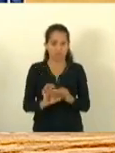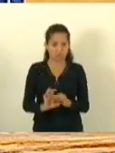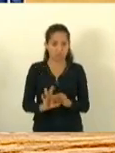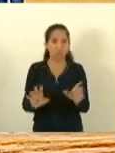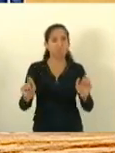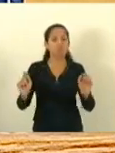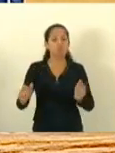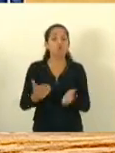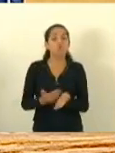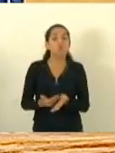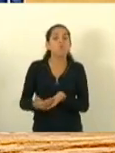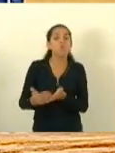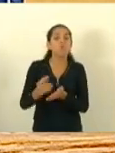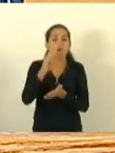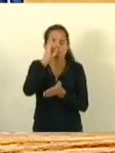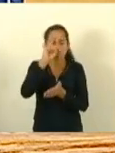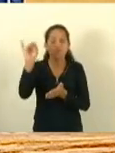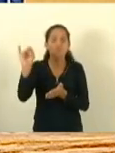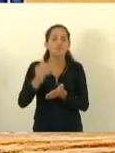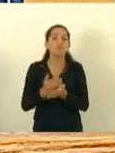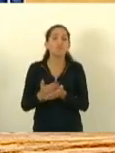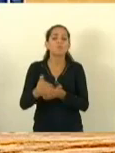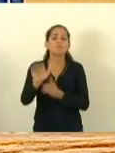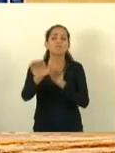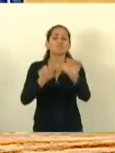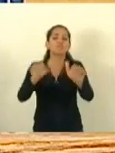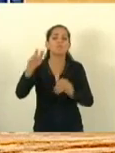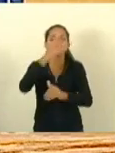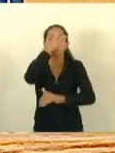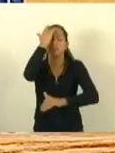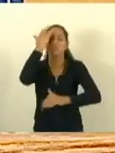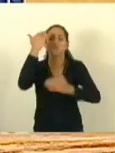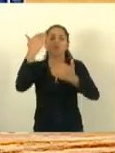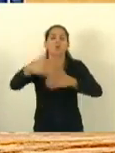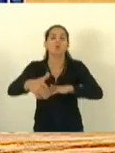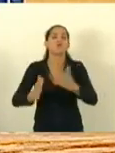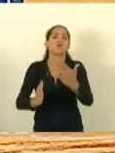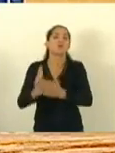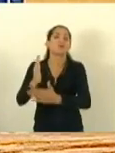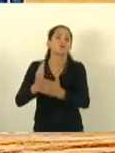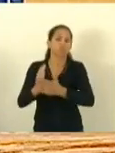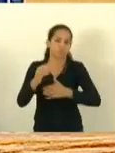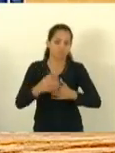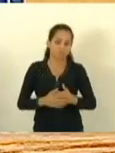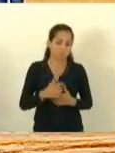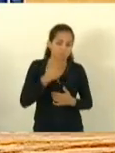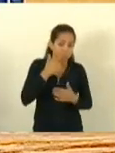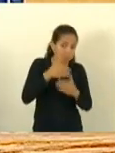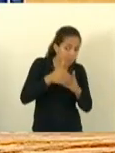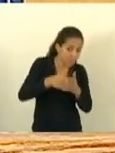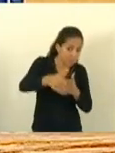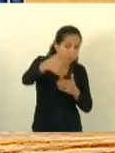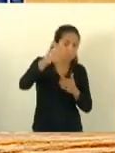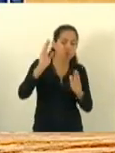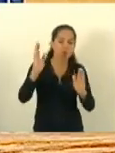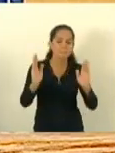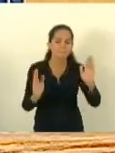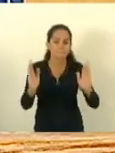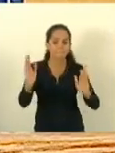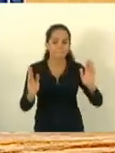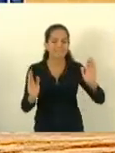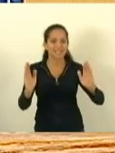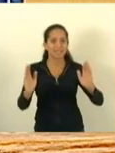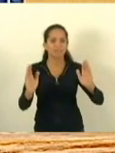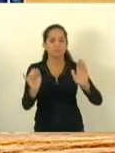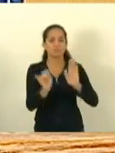vai começar A chamada desses concursados Em breve, o período de validade desse